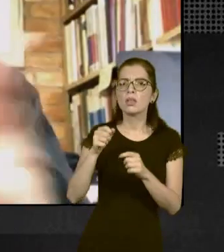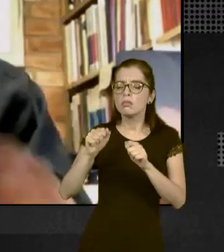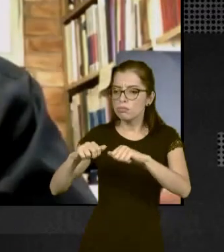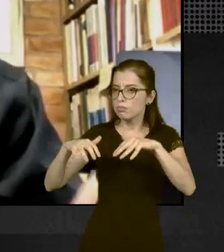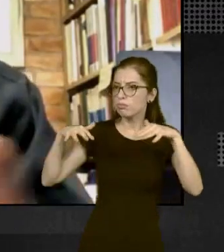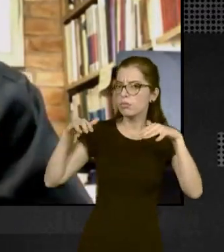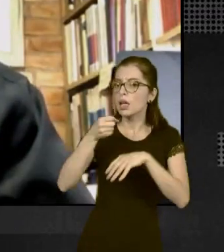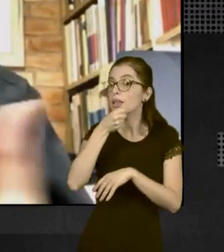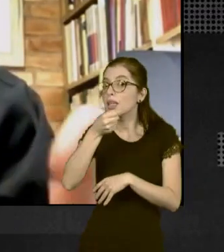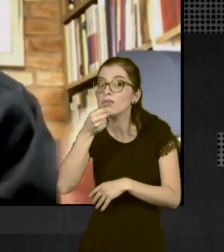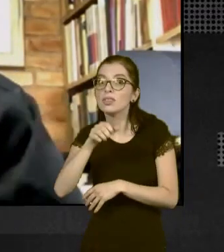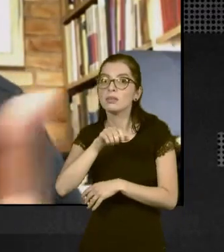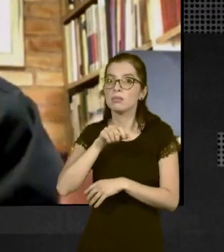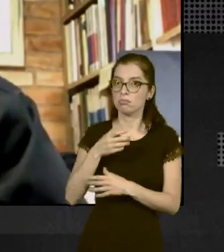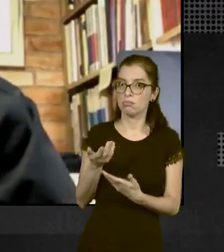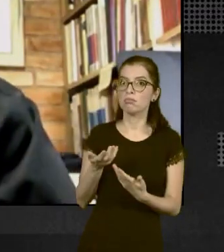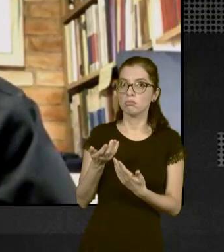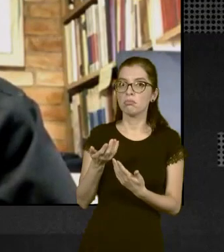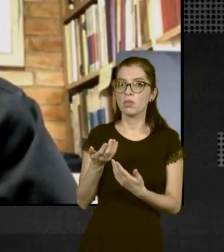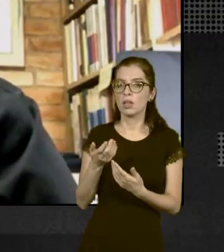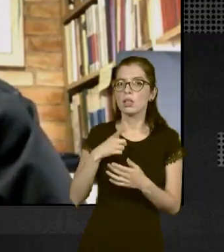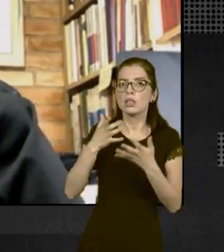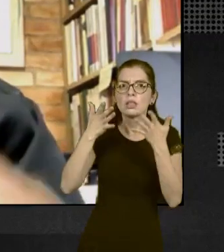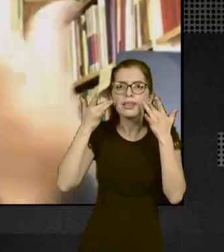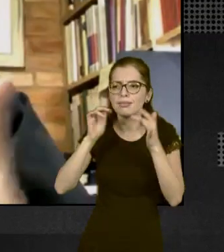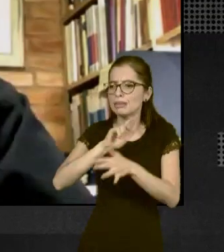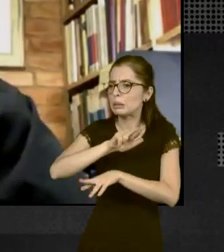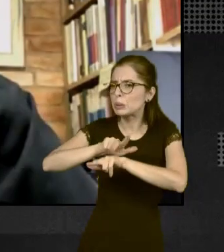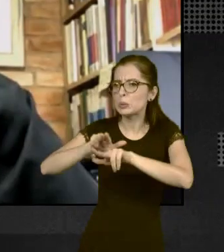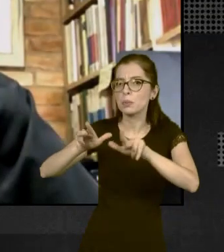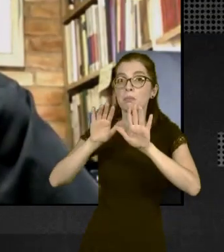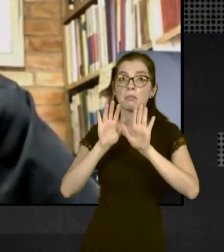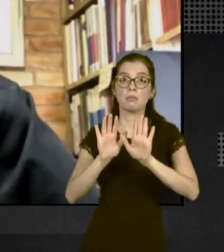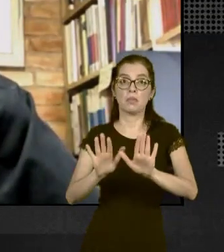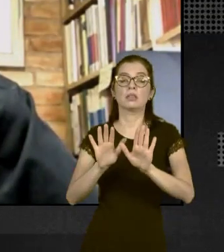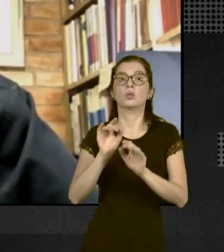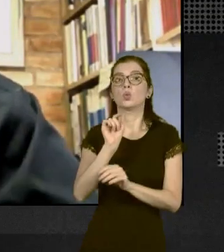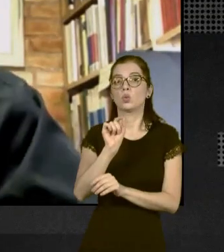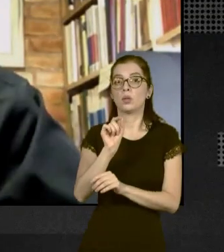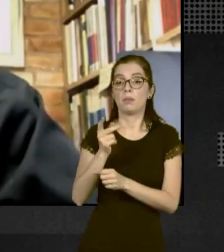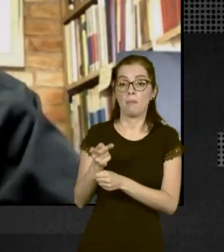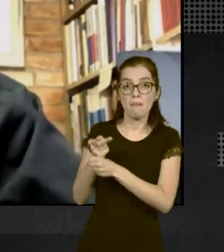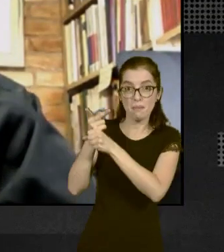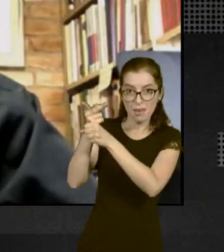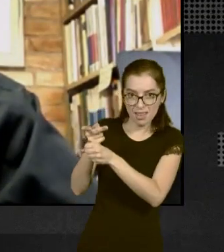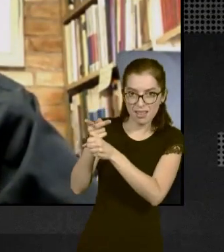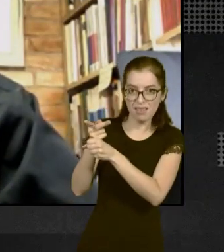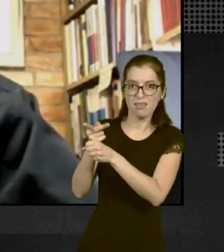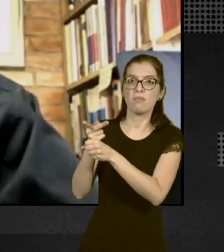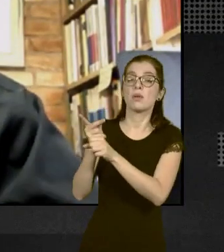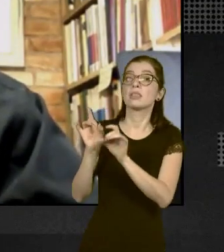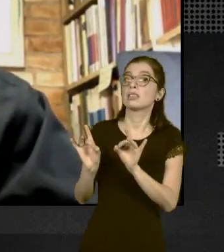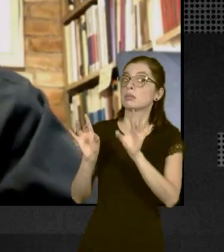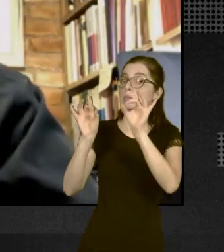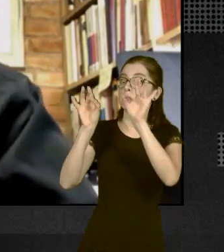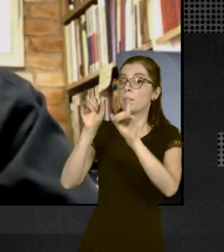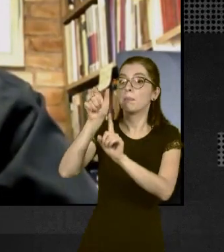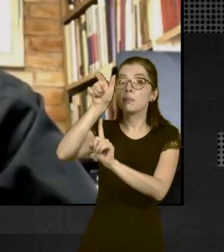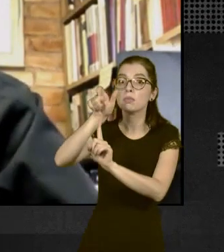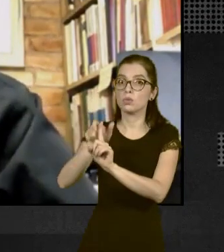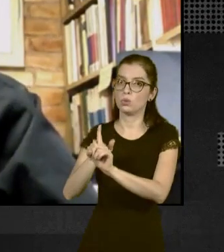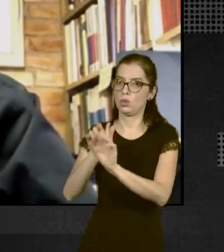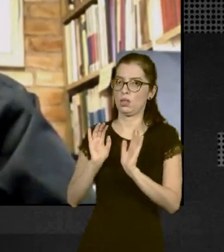nós queremos esses espetáculos maravilhosos e tudo mais, mas nós queríamos dar um prêmio especial para uma pessoa que a